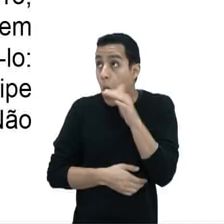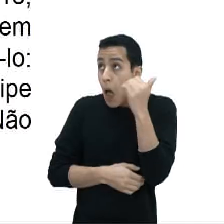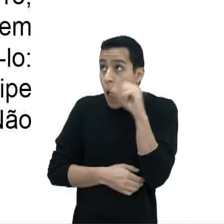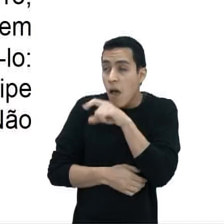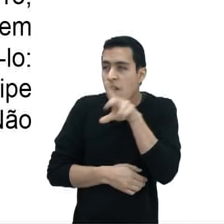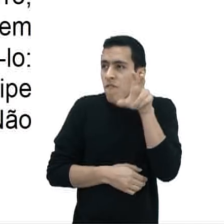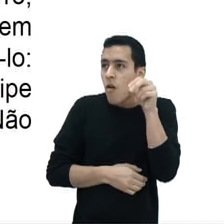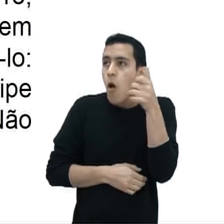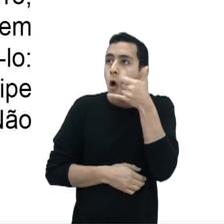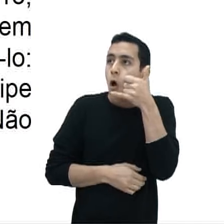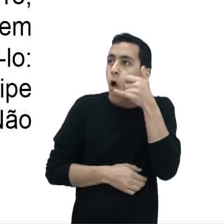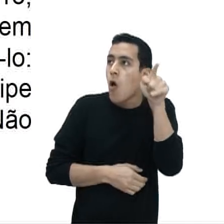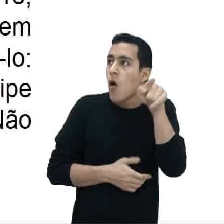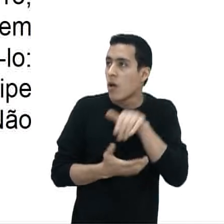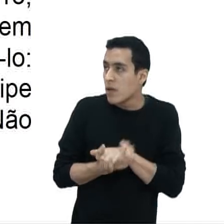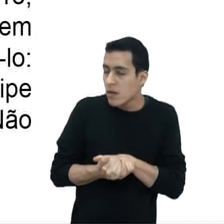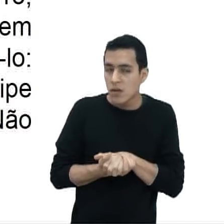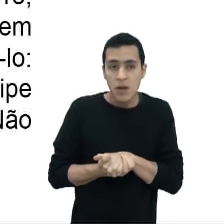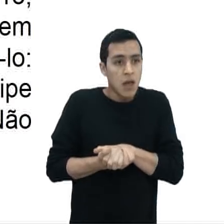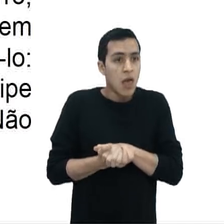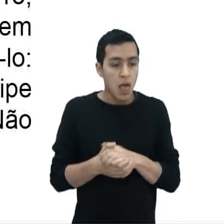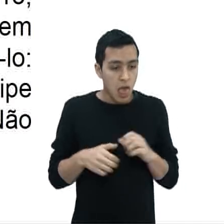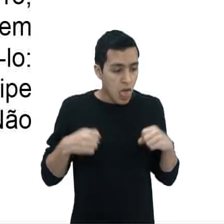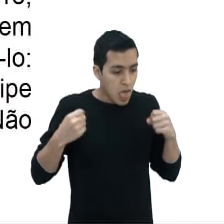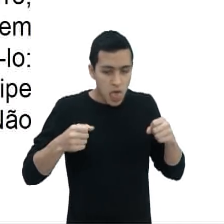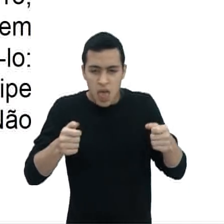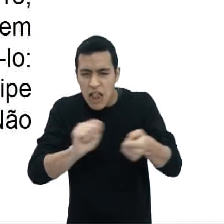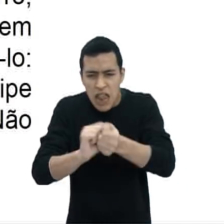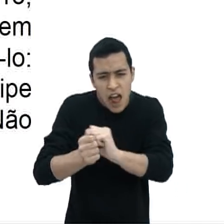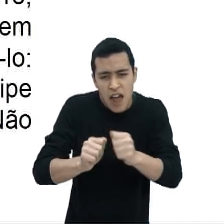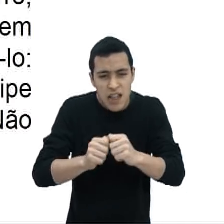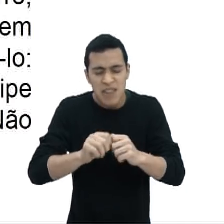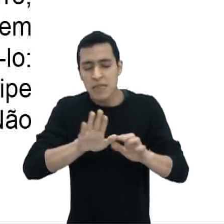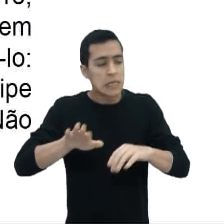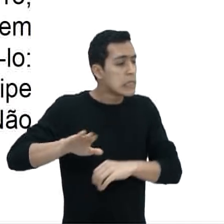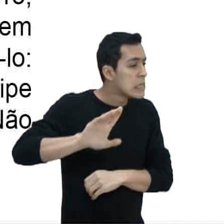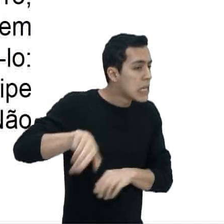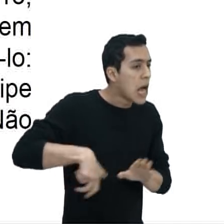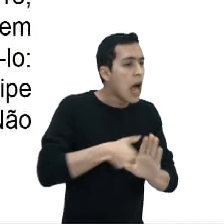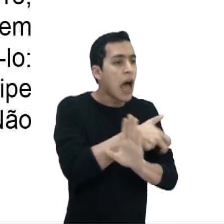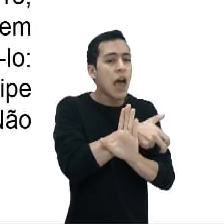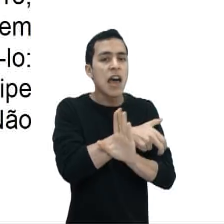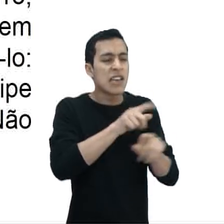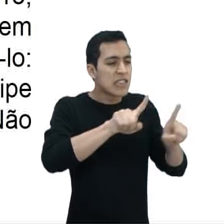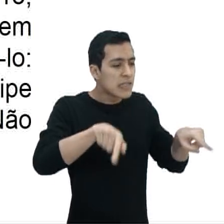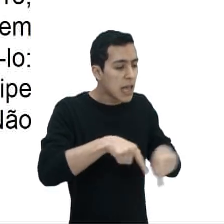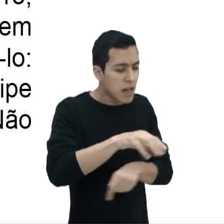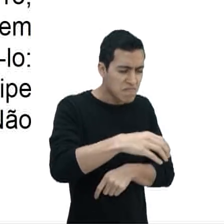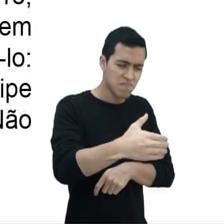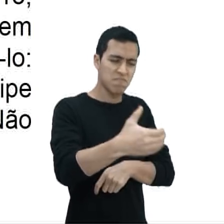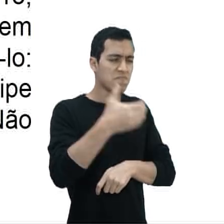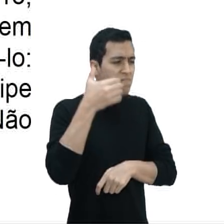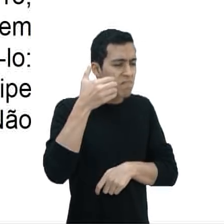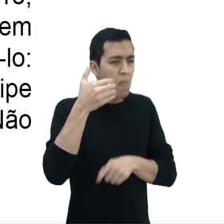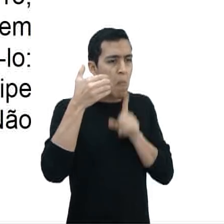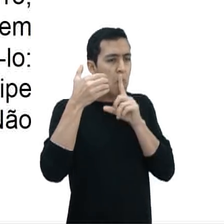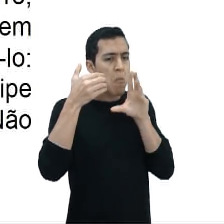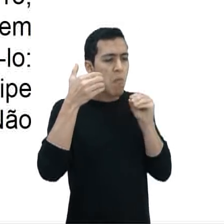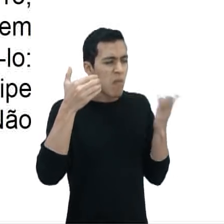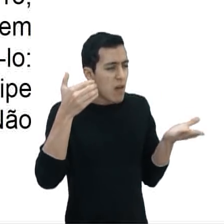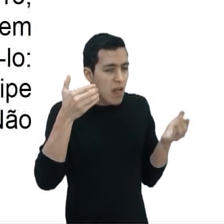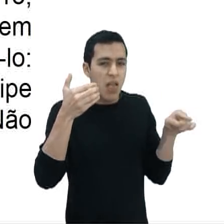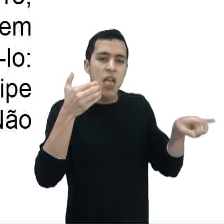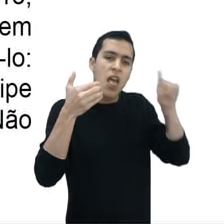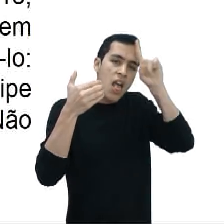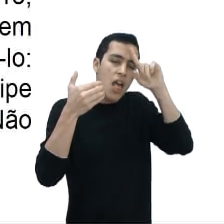vovó está no telefone. A mãe largava a louça na pia e corria até a sala. Encontrava o telefone mudo. O garoto